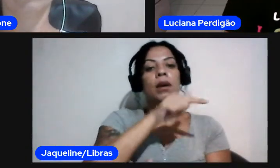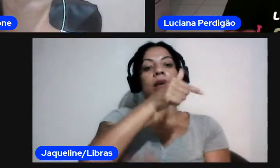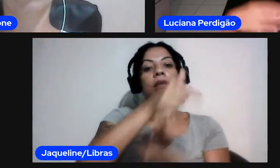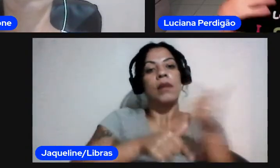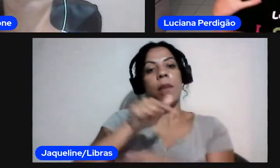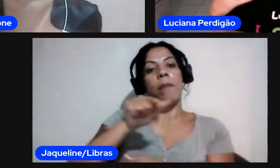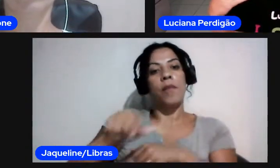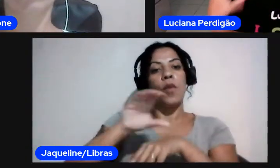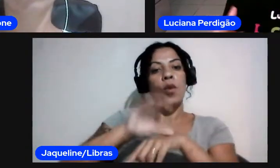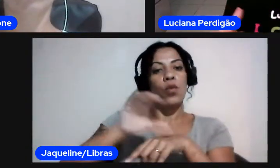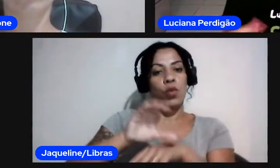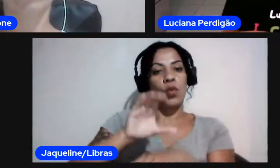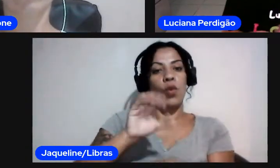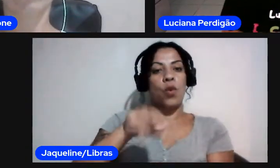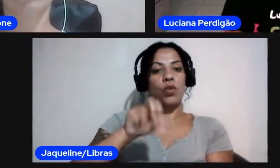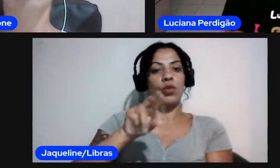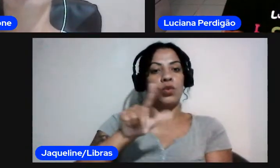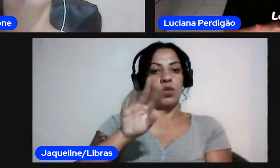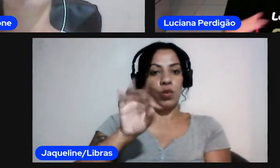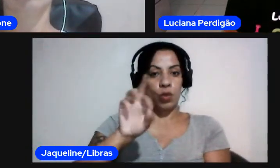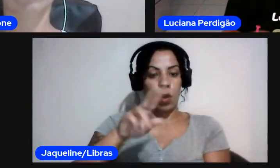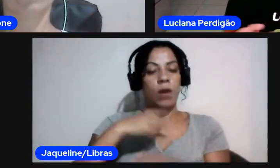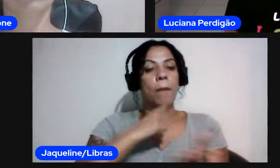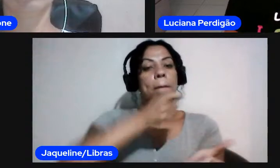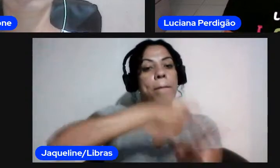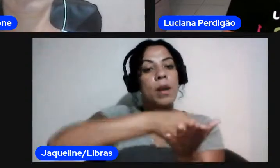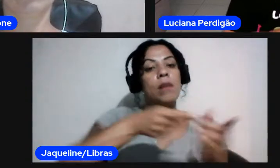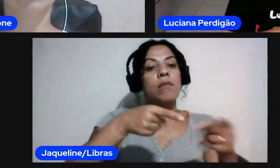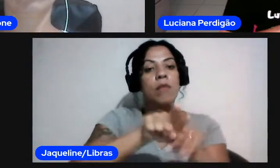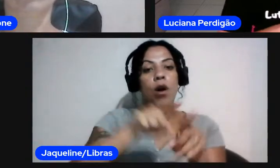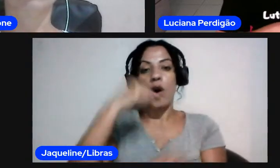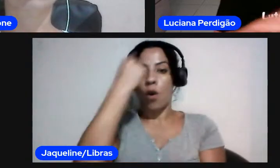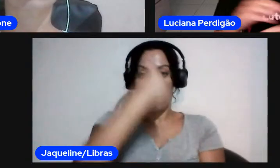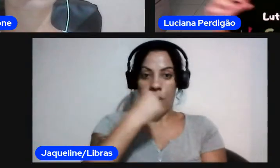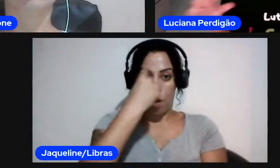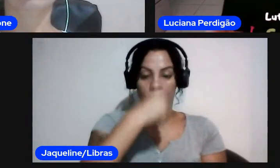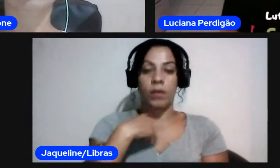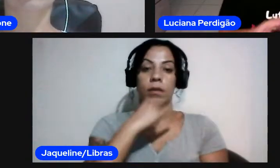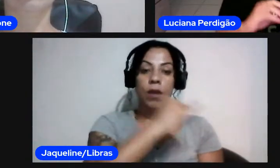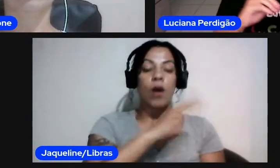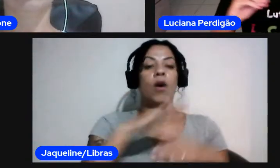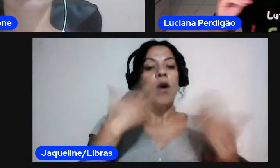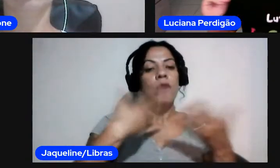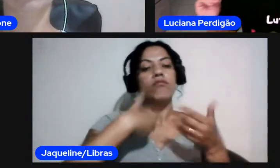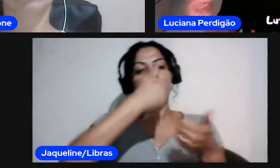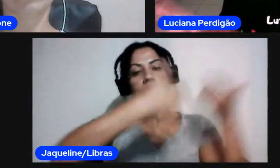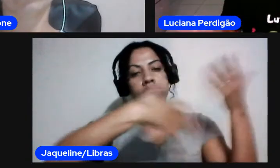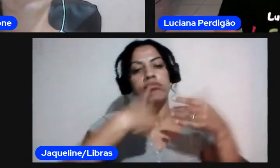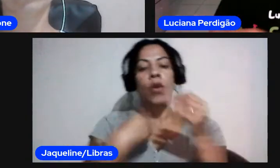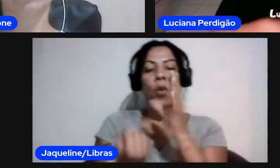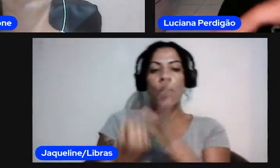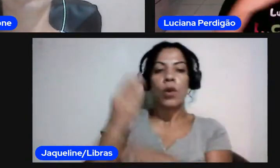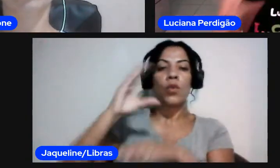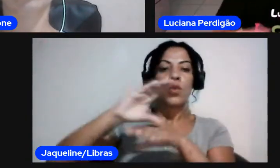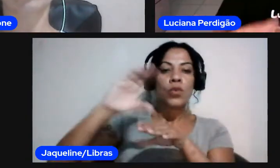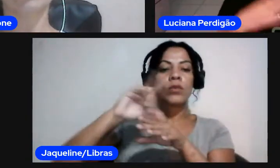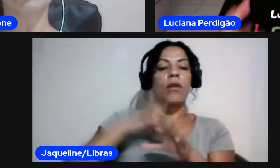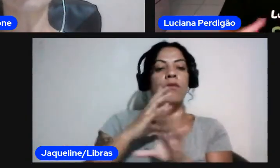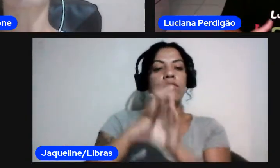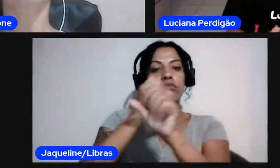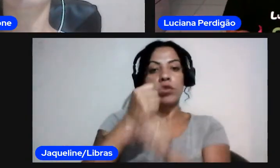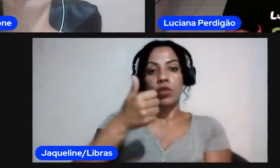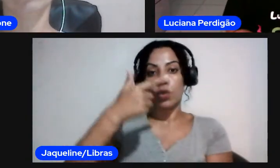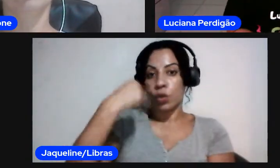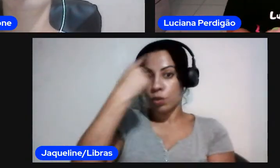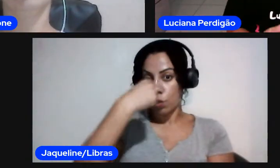curso. Então, contratei ele por horas, né? E falei, olha, Felipe, eu desenvolvi um curso, o curso tem 12 horas, ele, inclusive,